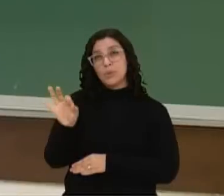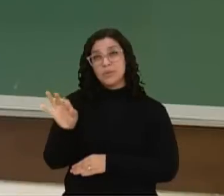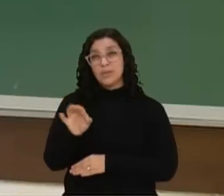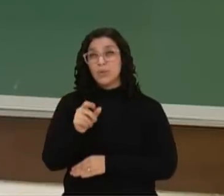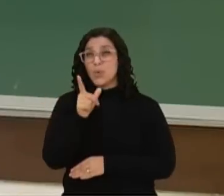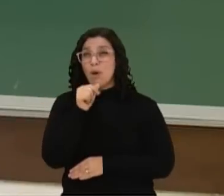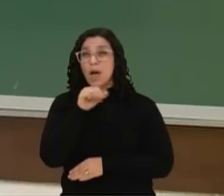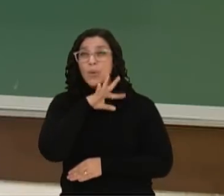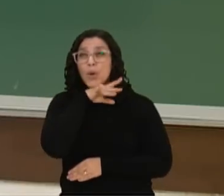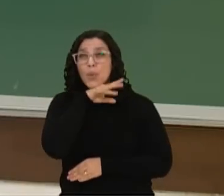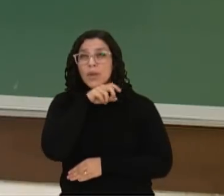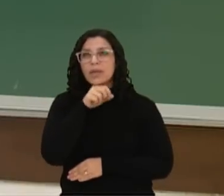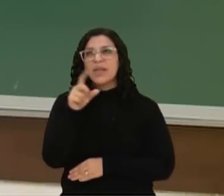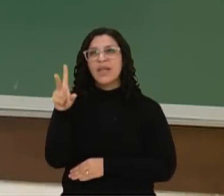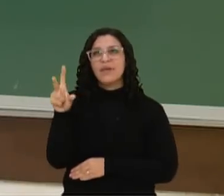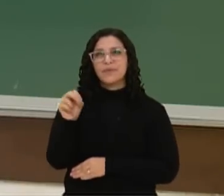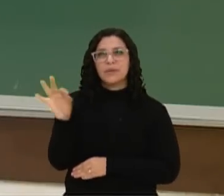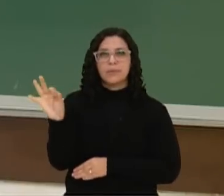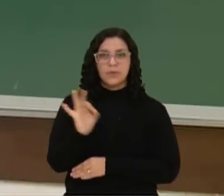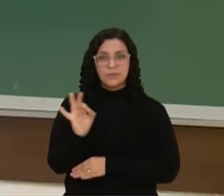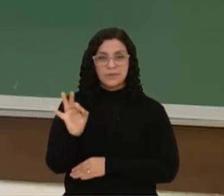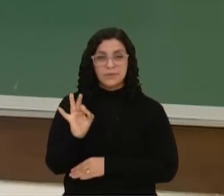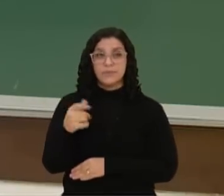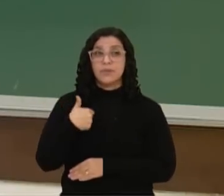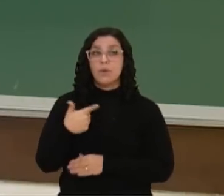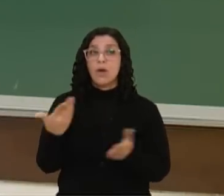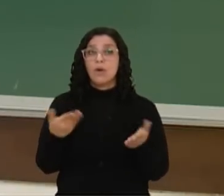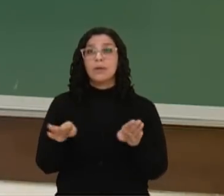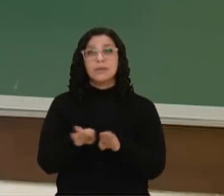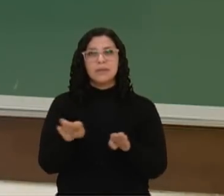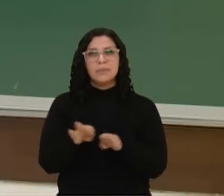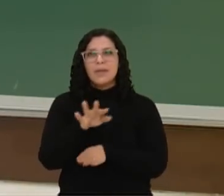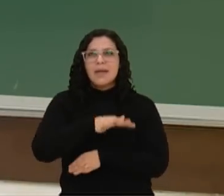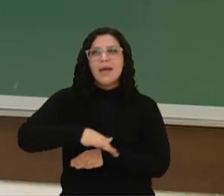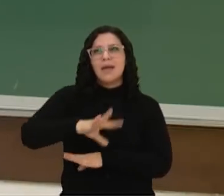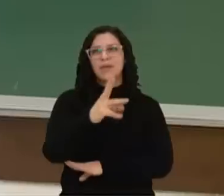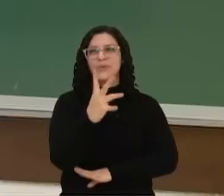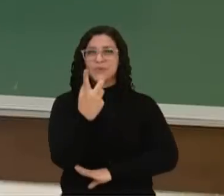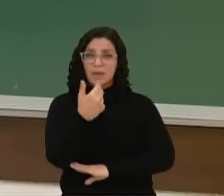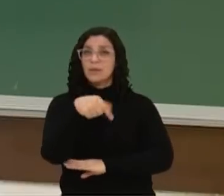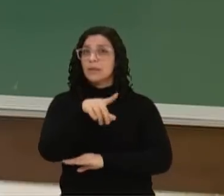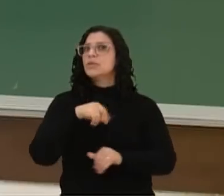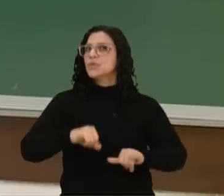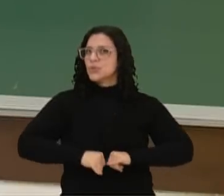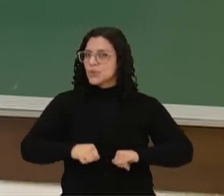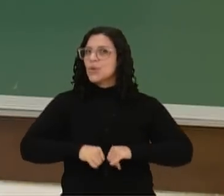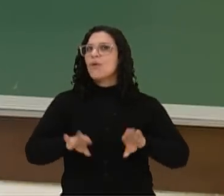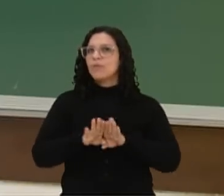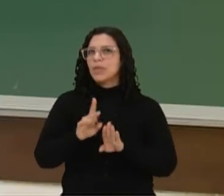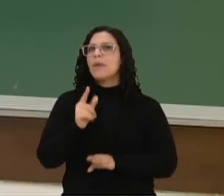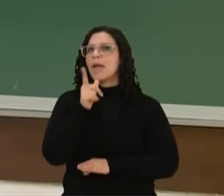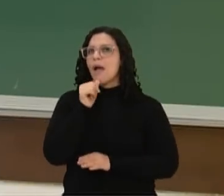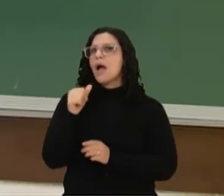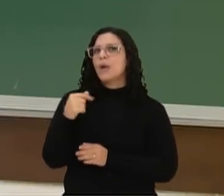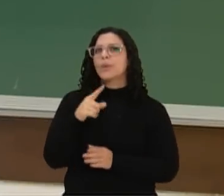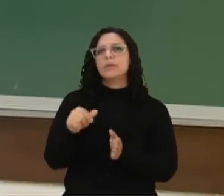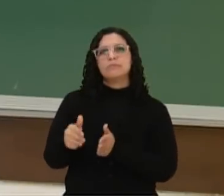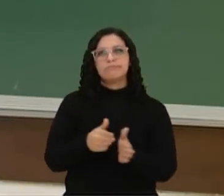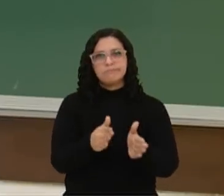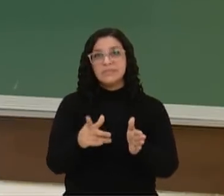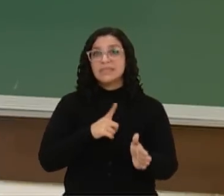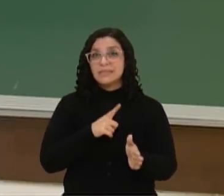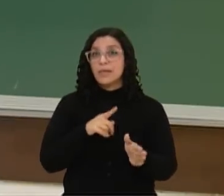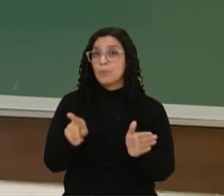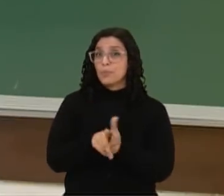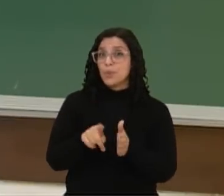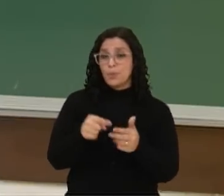e péssima 20%, certo? O Cerrado é também um bioma que sofre com a questão da poluição. Então, os dois que nós falamos,